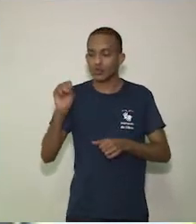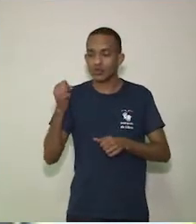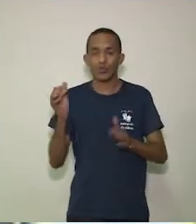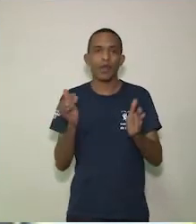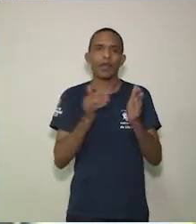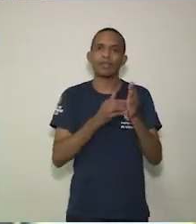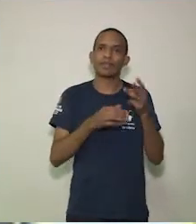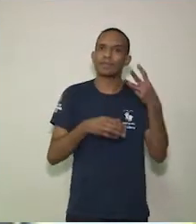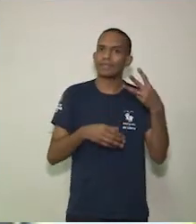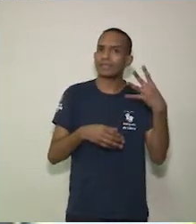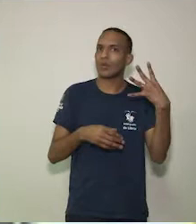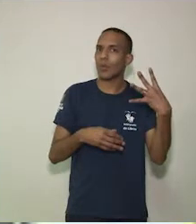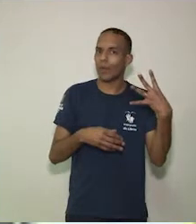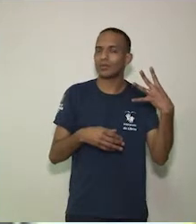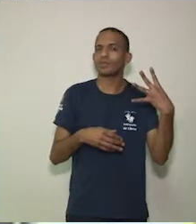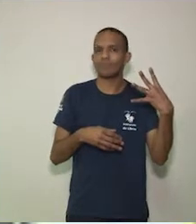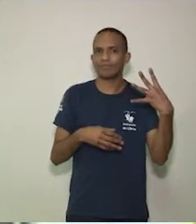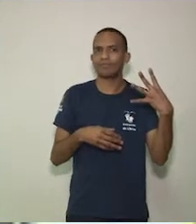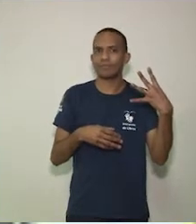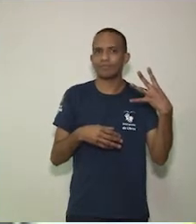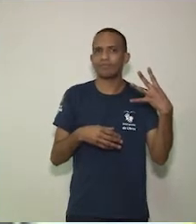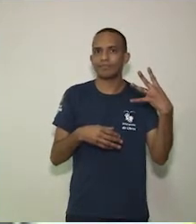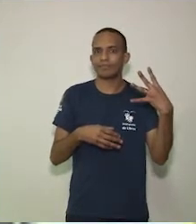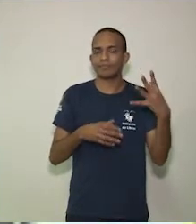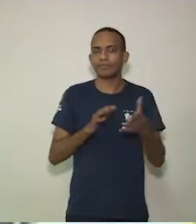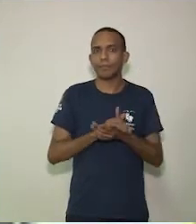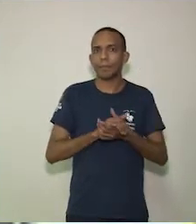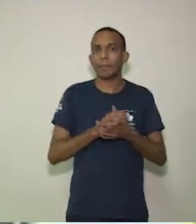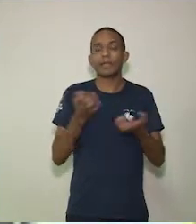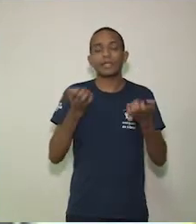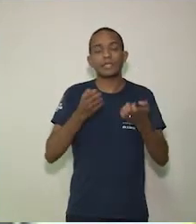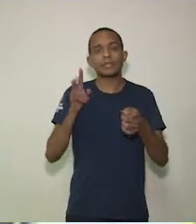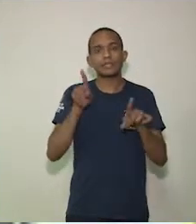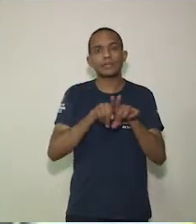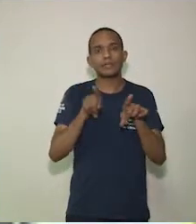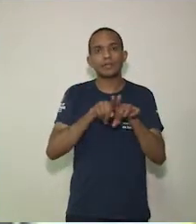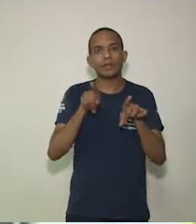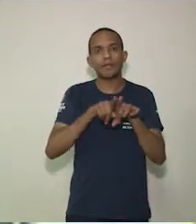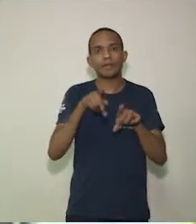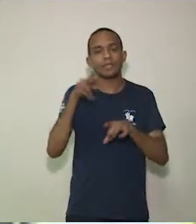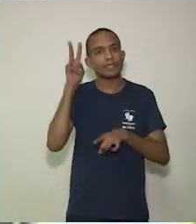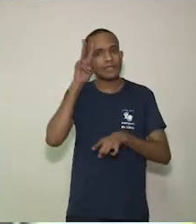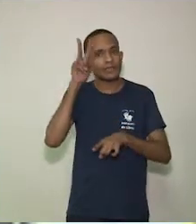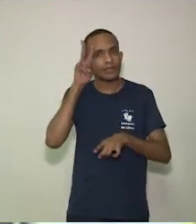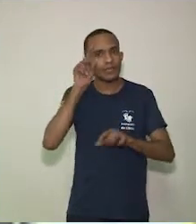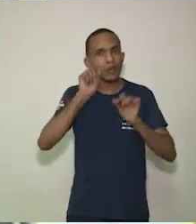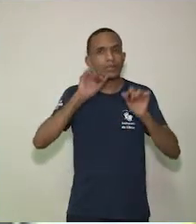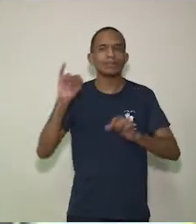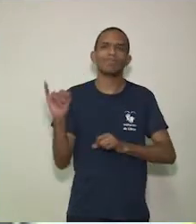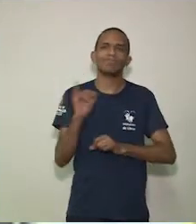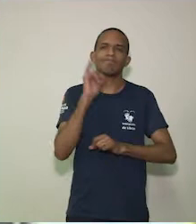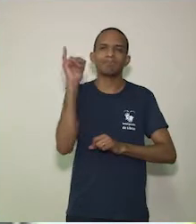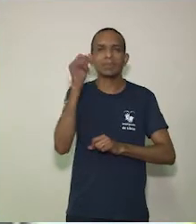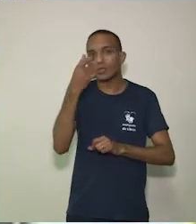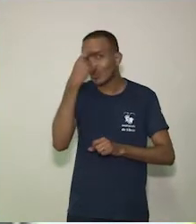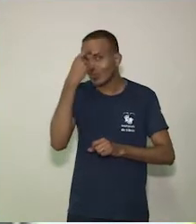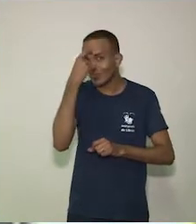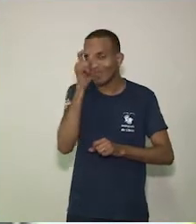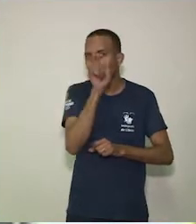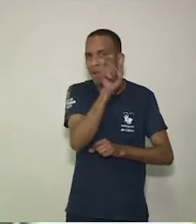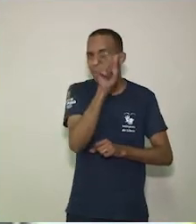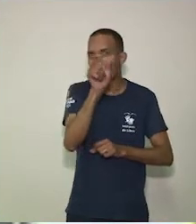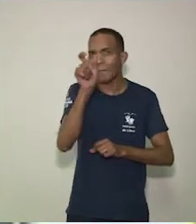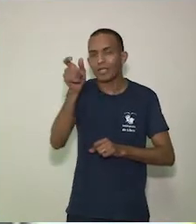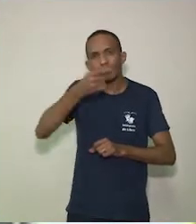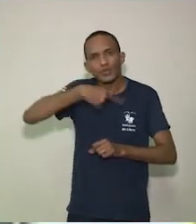a 34 anos. Então, aqui queria ressaltar a importância da conscientização